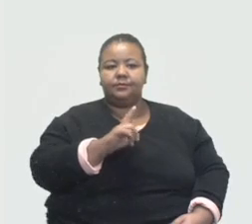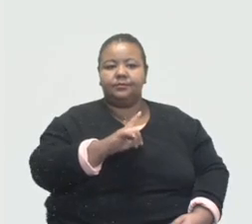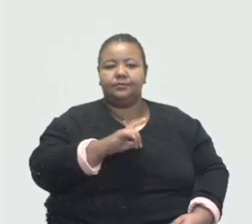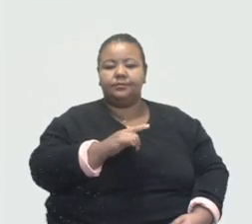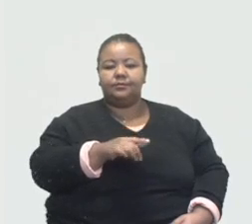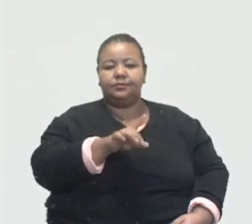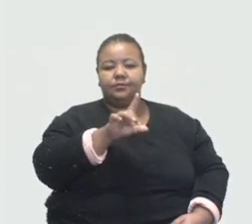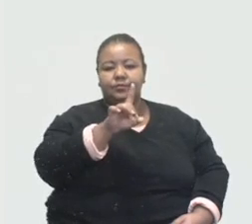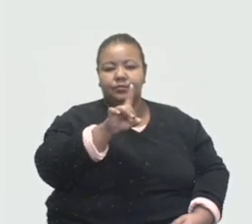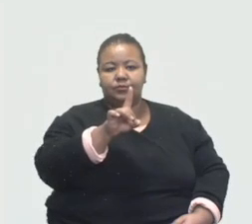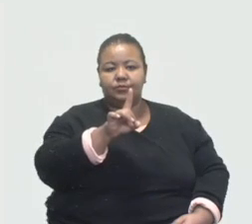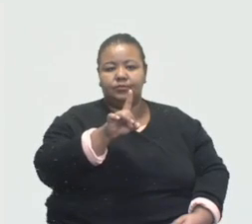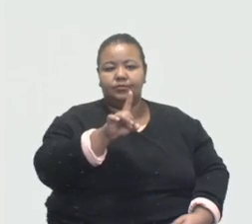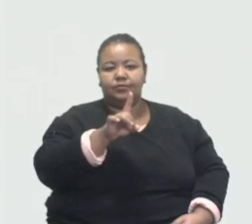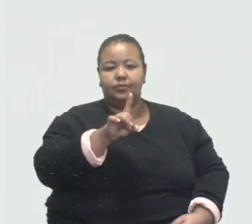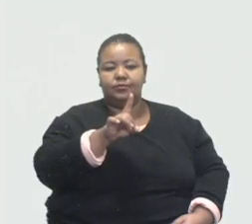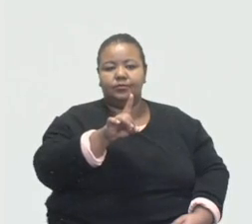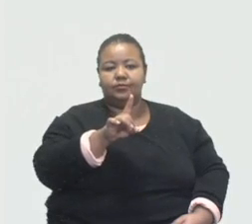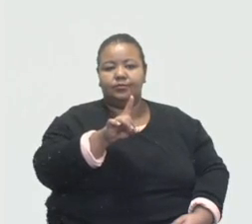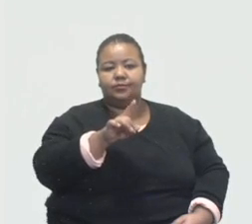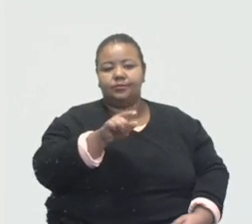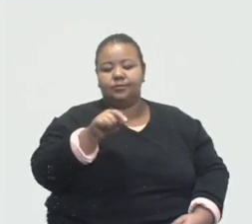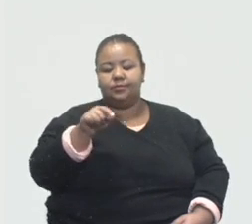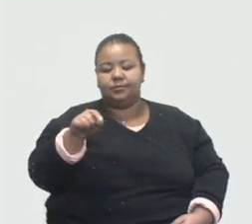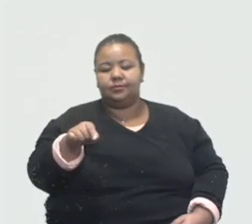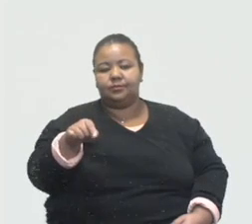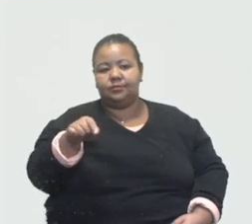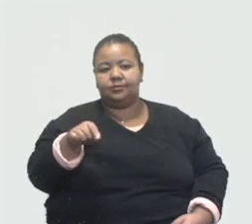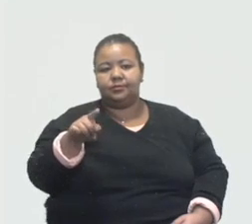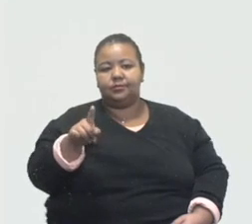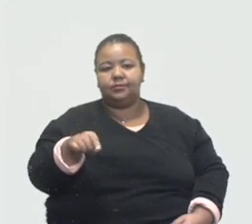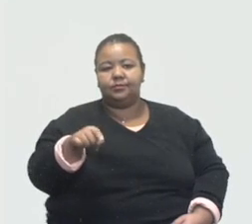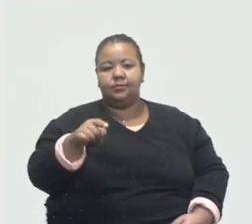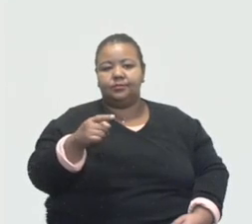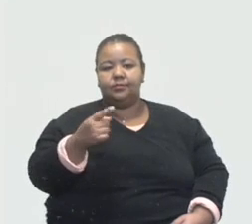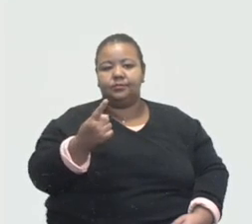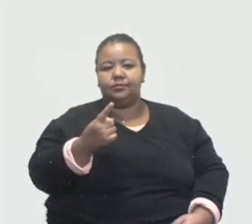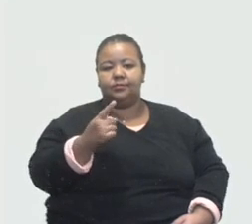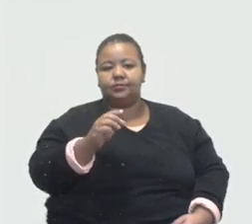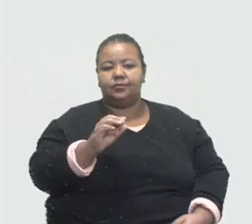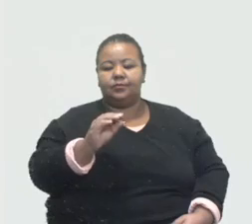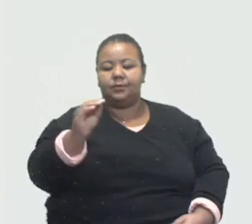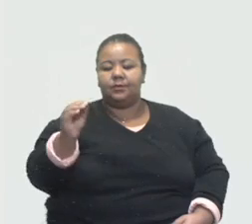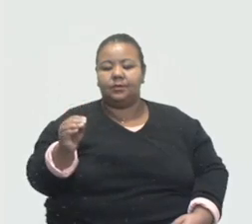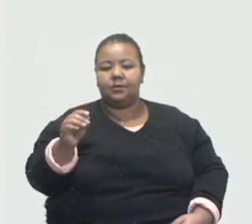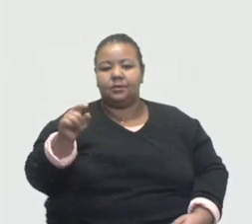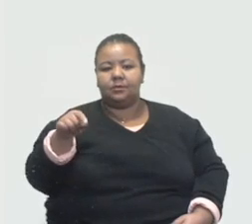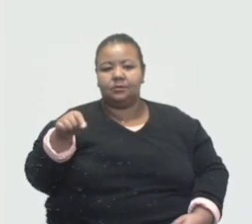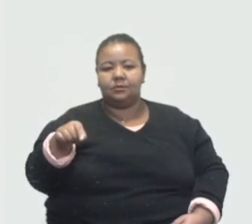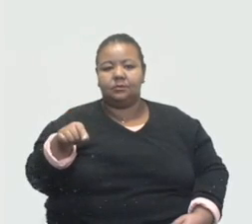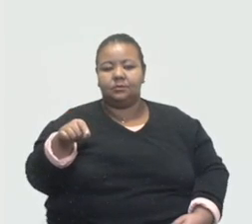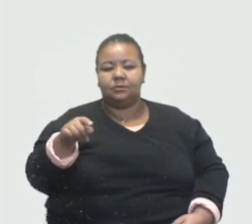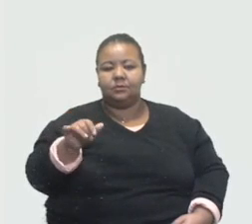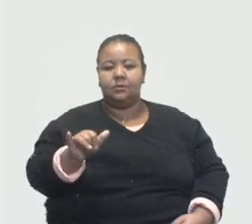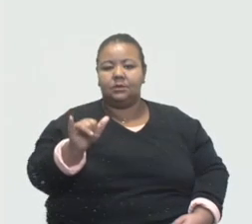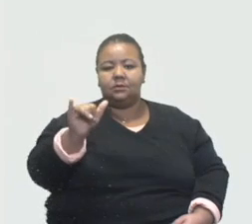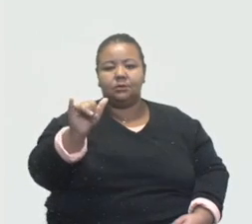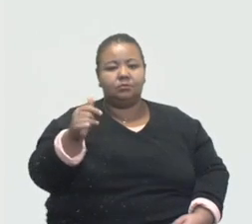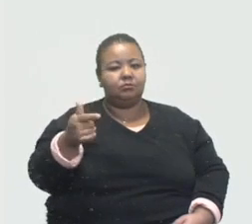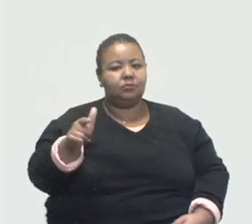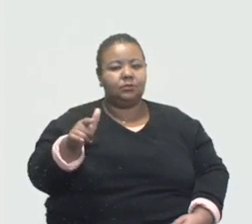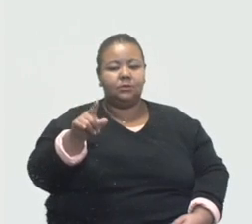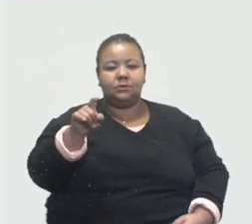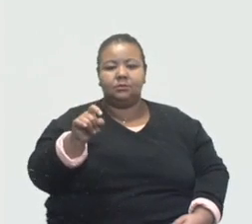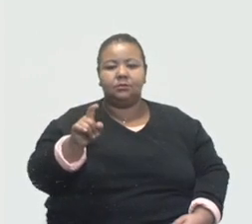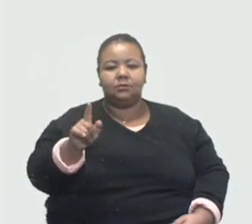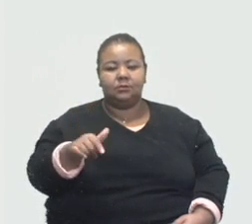o 1, e aqui a gente vai olhar aqui o nosso coeficiente, quem está na frente do x. Ele tem y? Não tem y, por